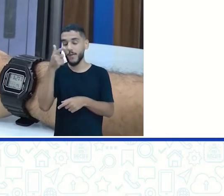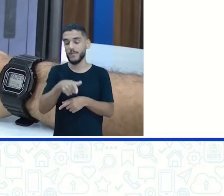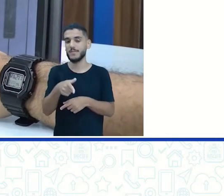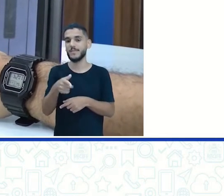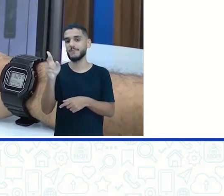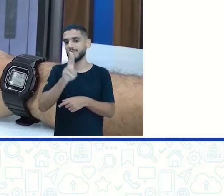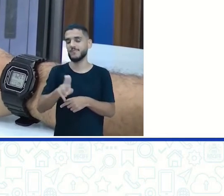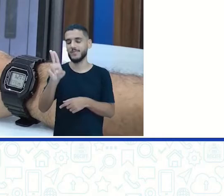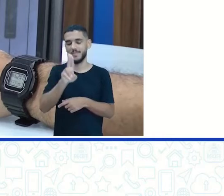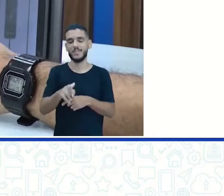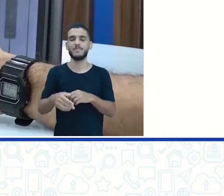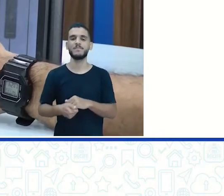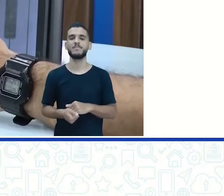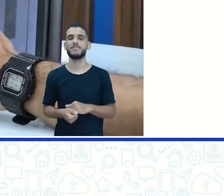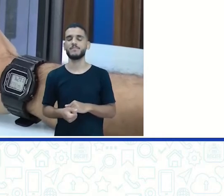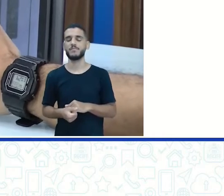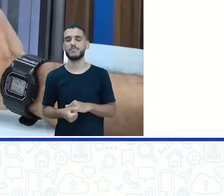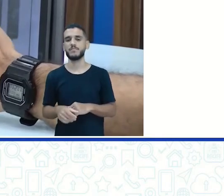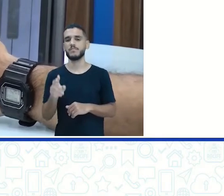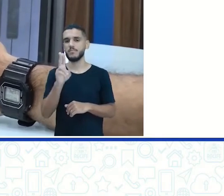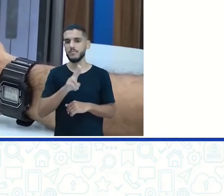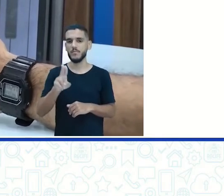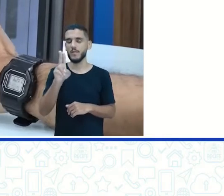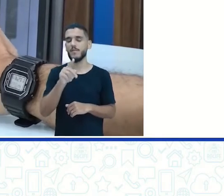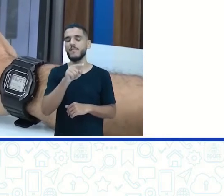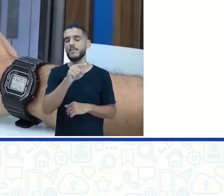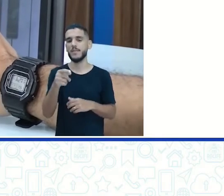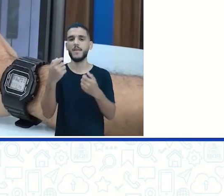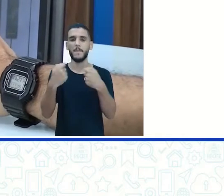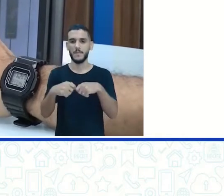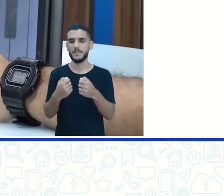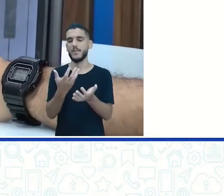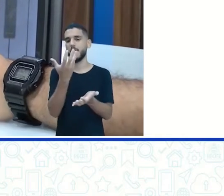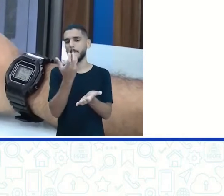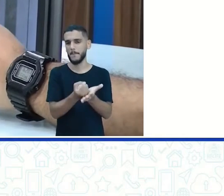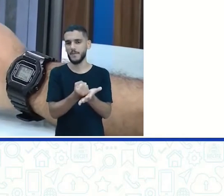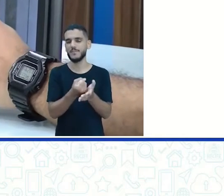gente pode usar. Que legal! Para isso, vocês têm que fazer o download do instrumento.